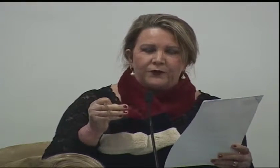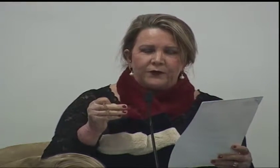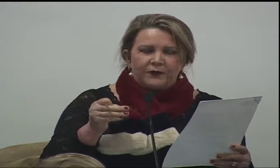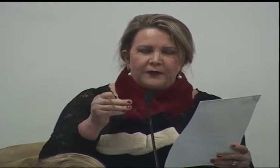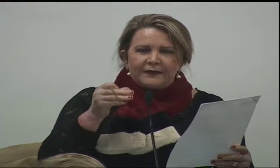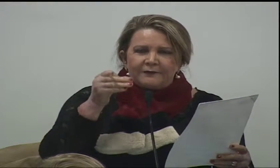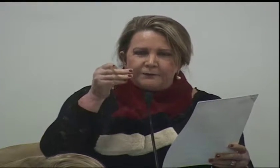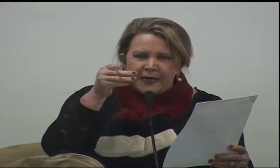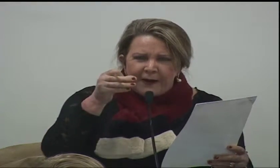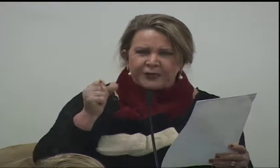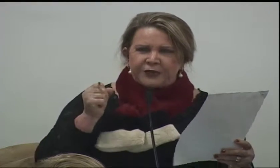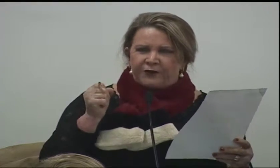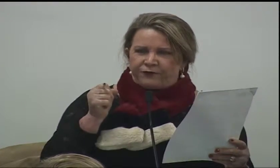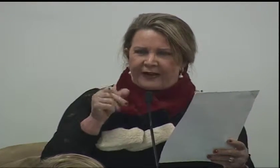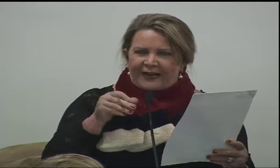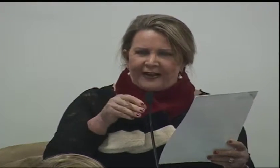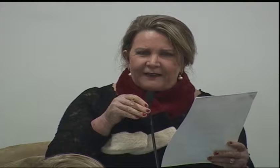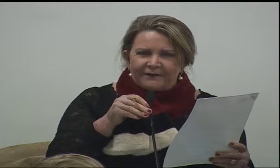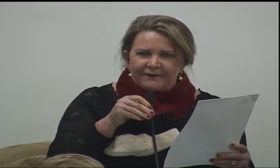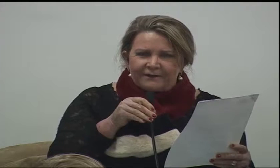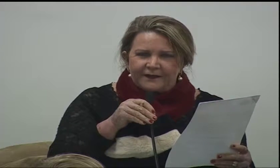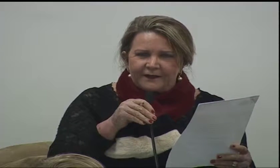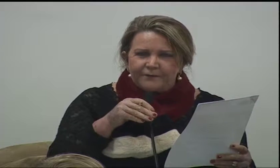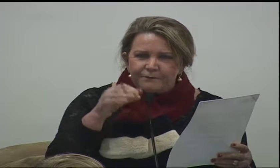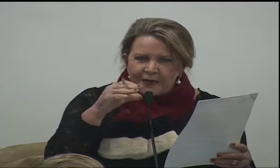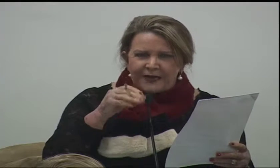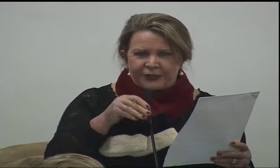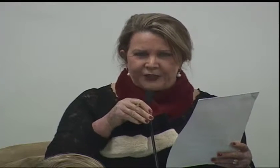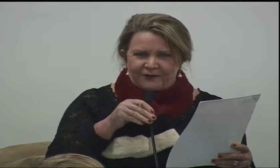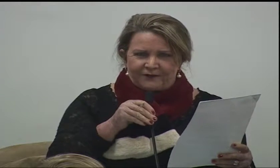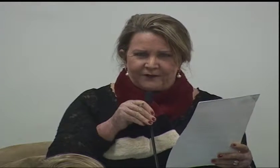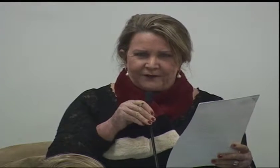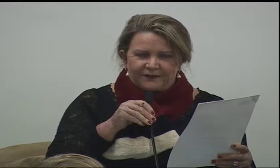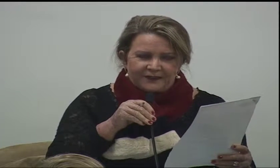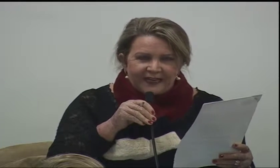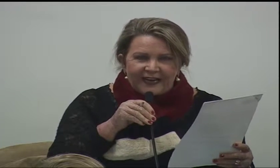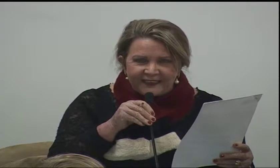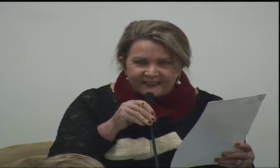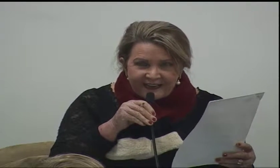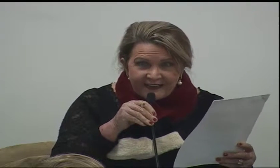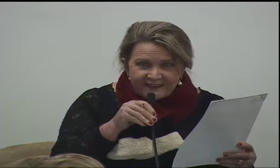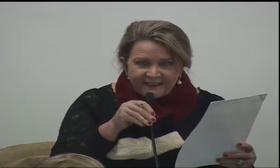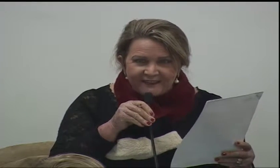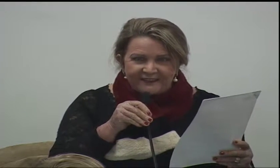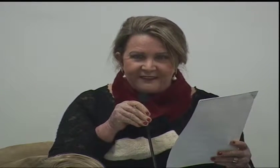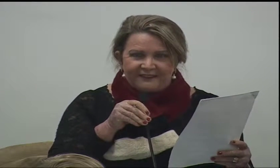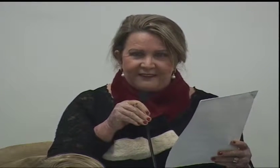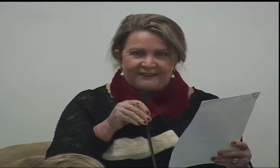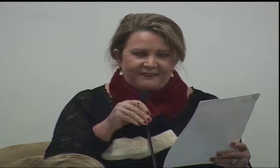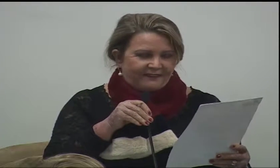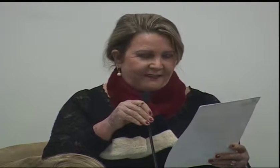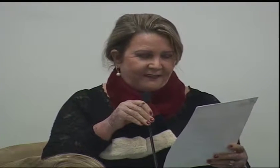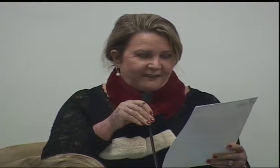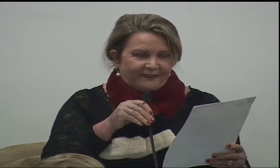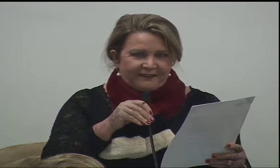gritando. Bem baixinho eu vou falar, bem baixinho. Será que tem?